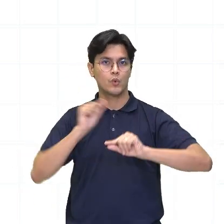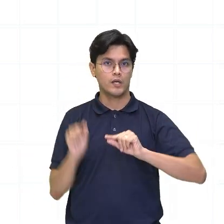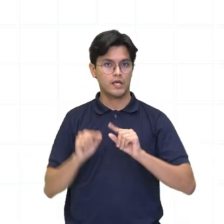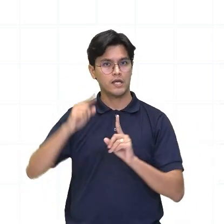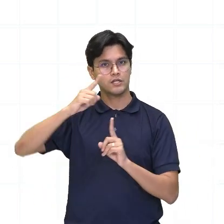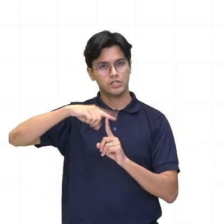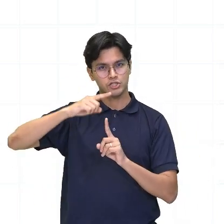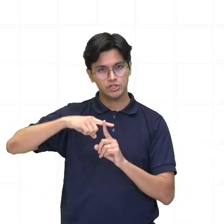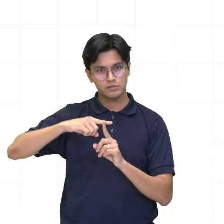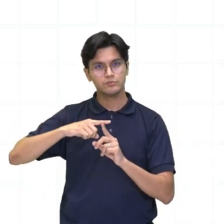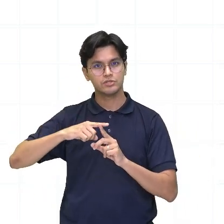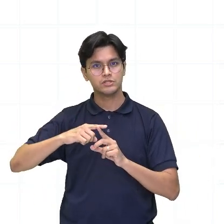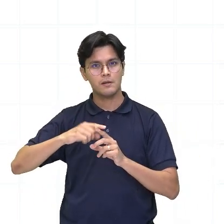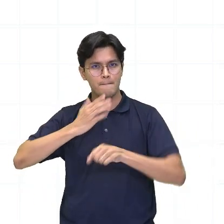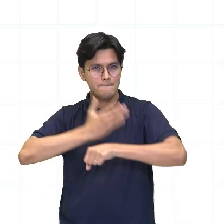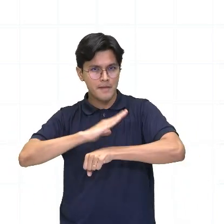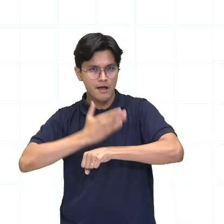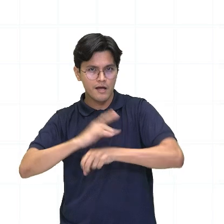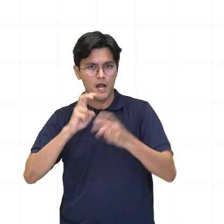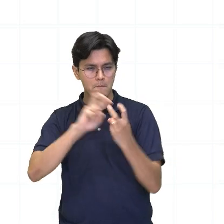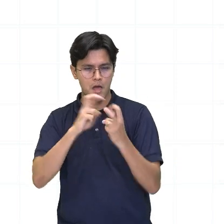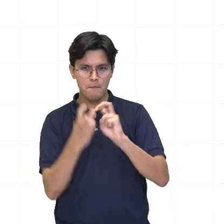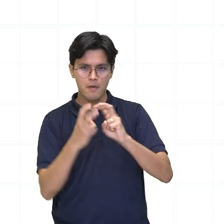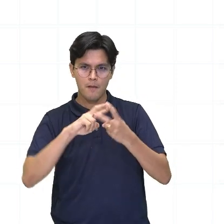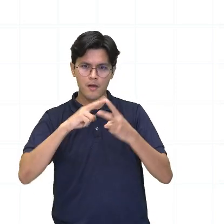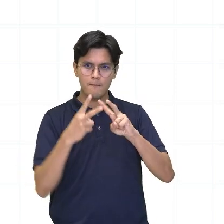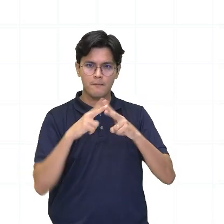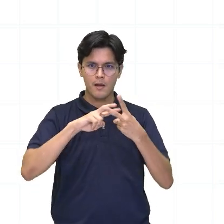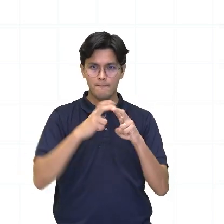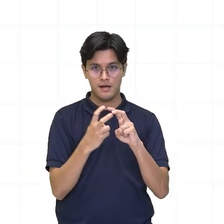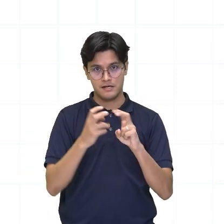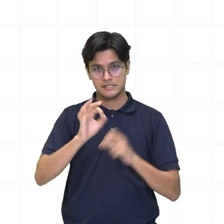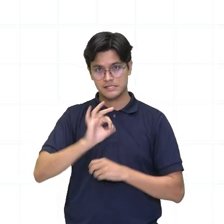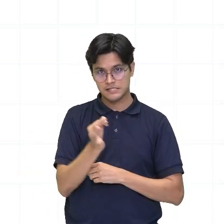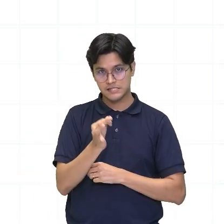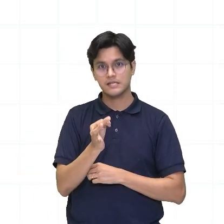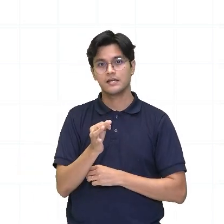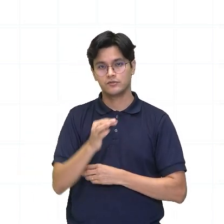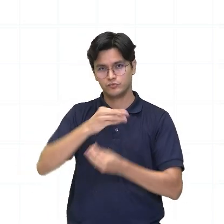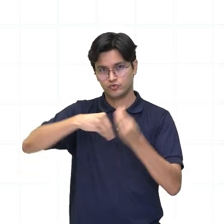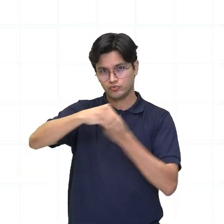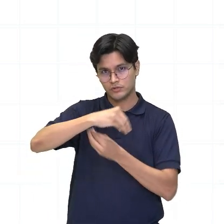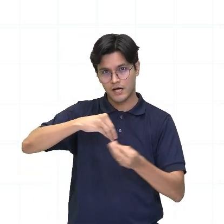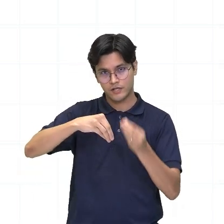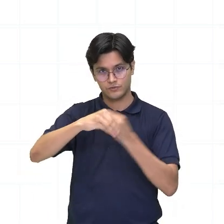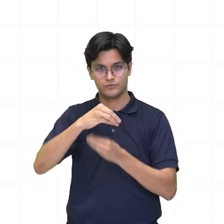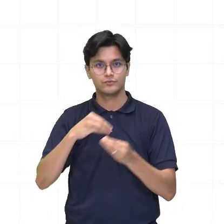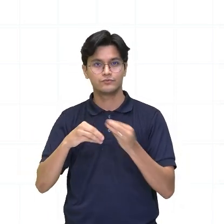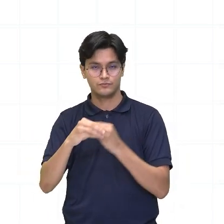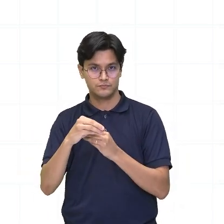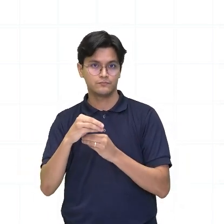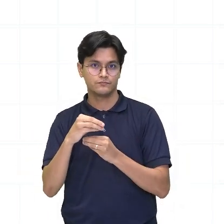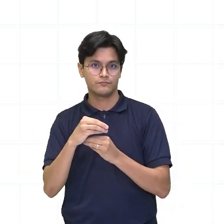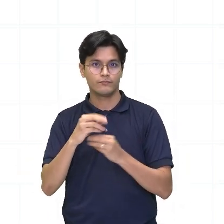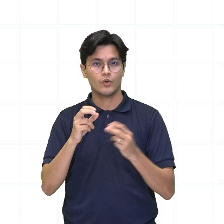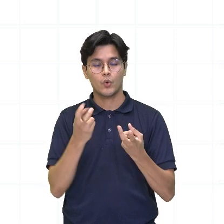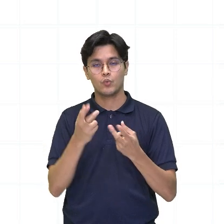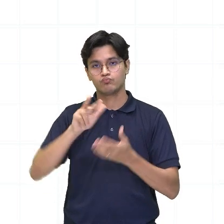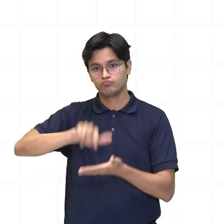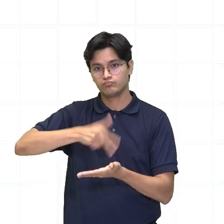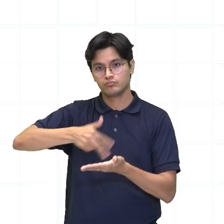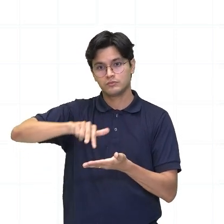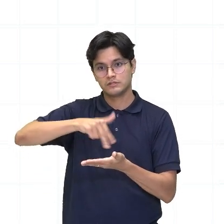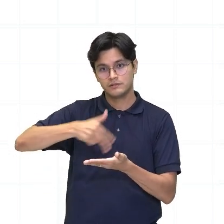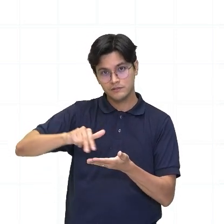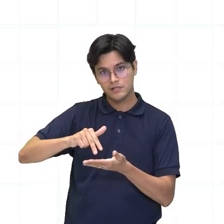marcial disfarçada de dança, desenvolvida por escravos africanos durante o período colonial